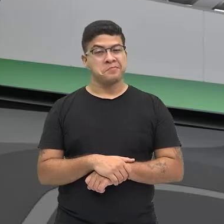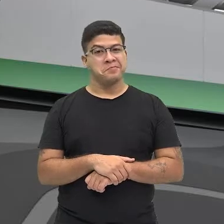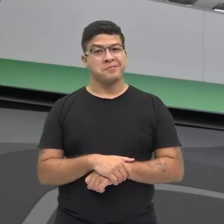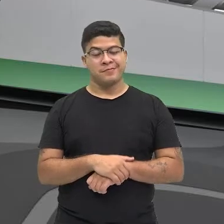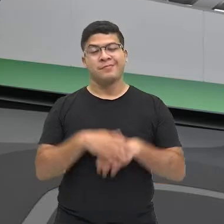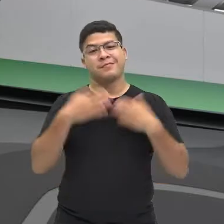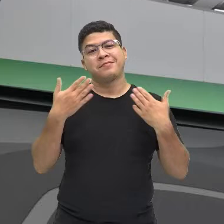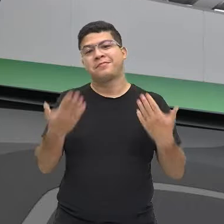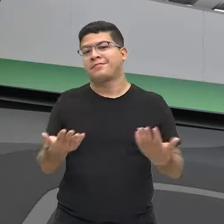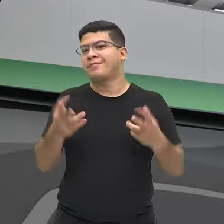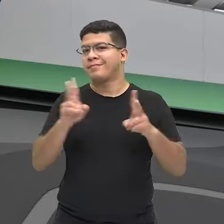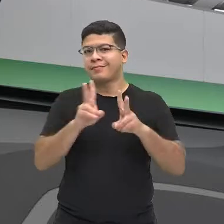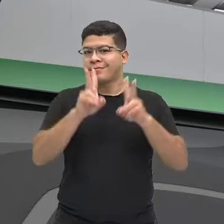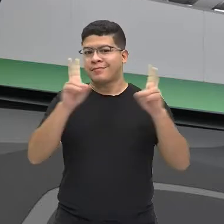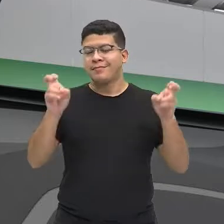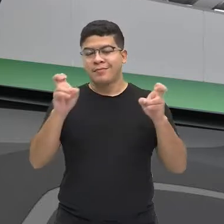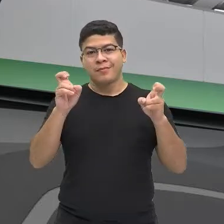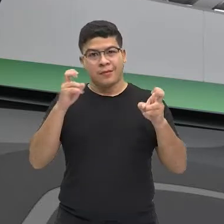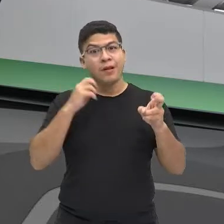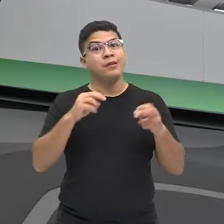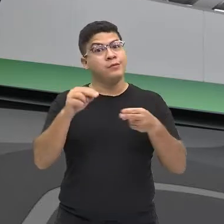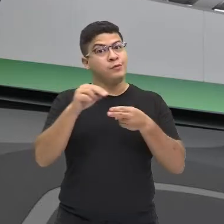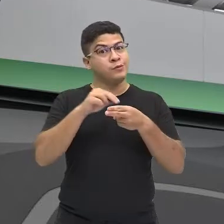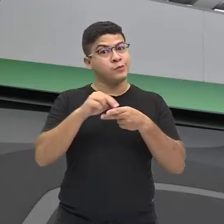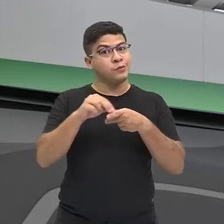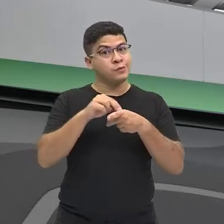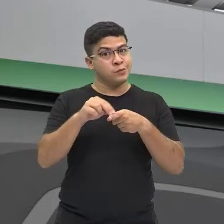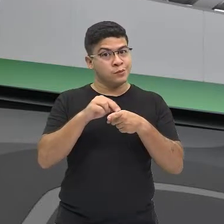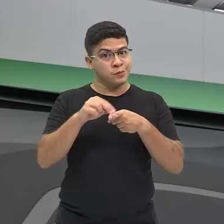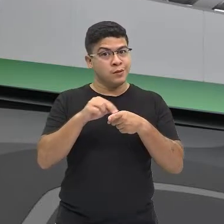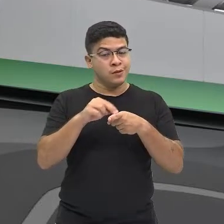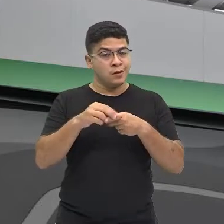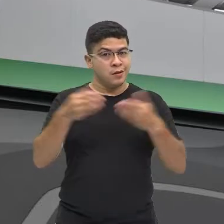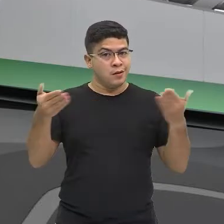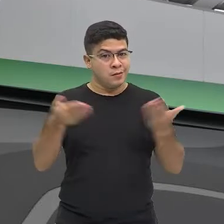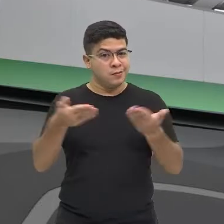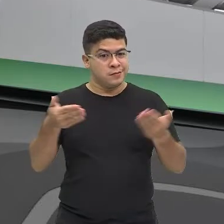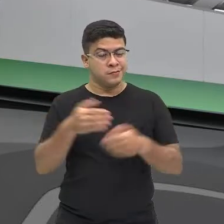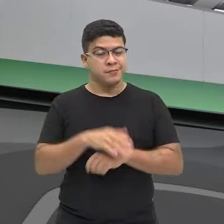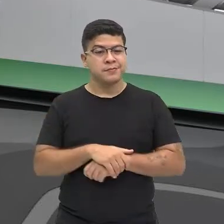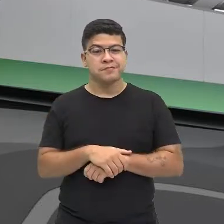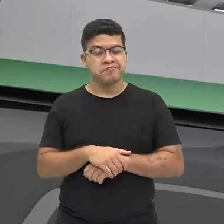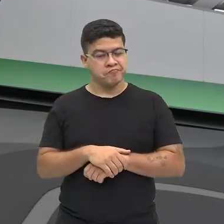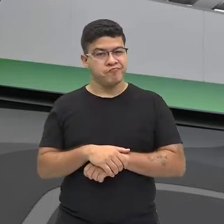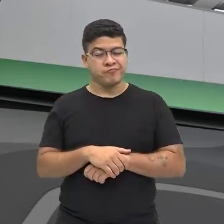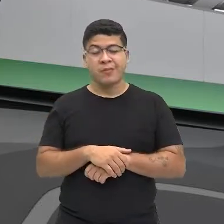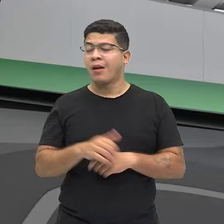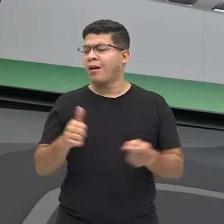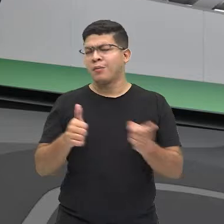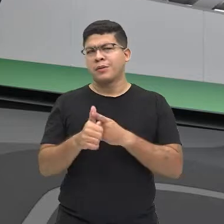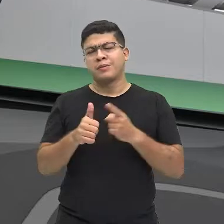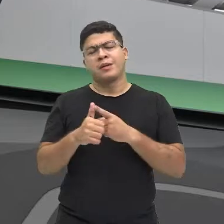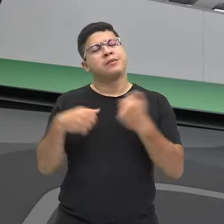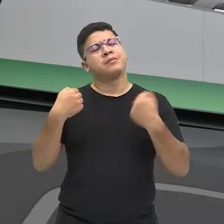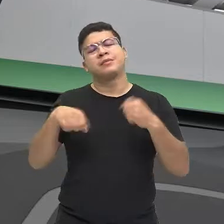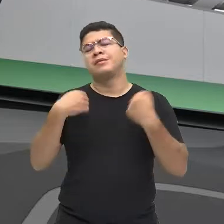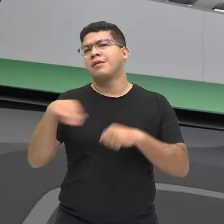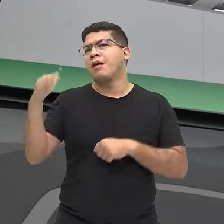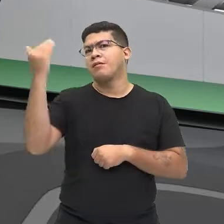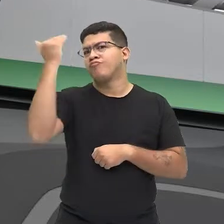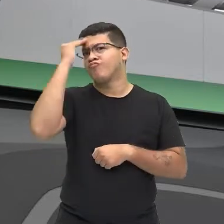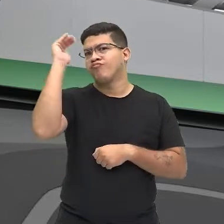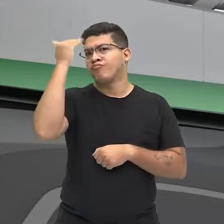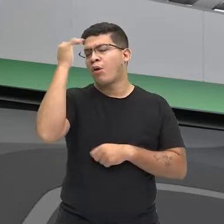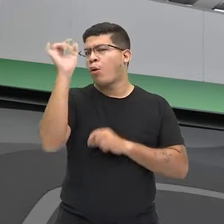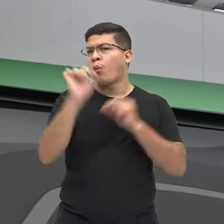Então, falando sobre as funções nitrogenadas, a gente precisa primeiro compreender o que são as